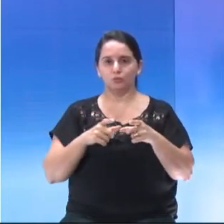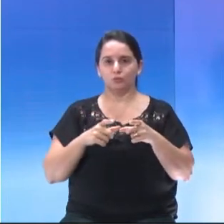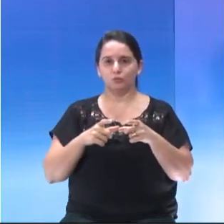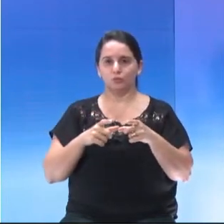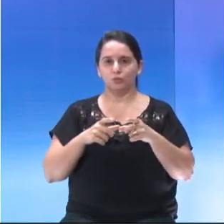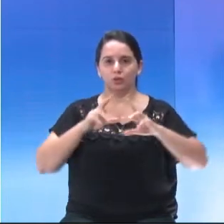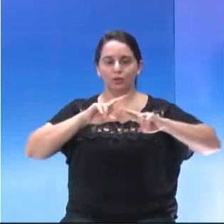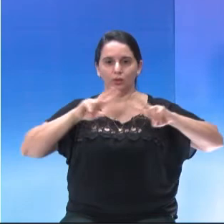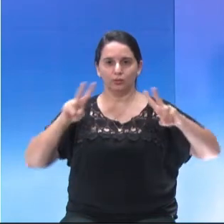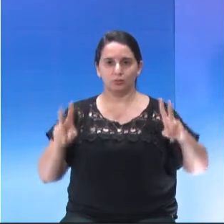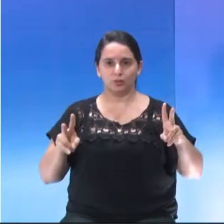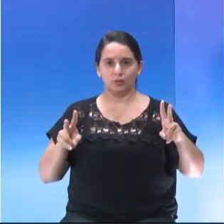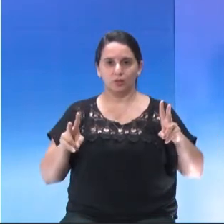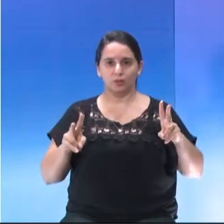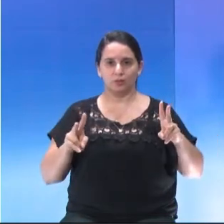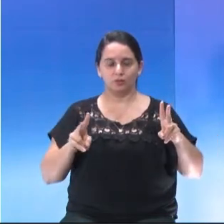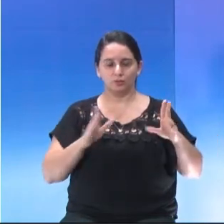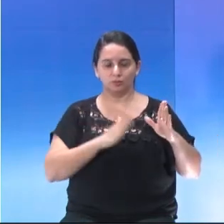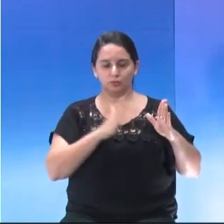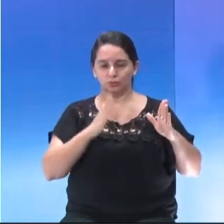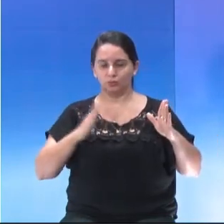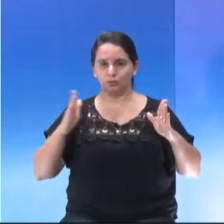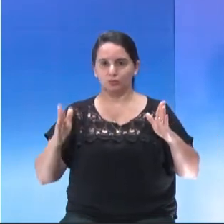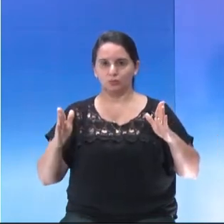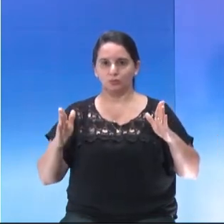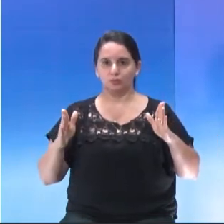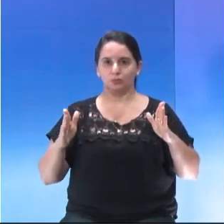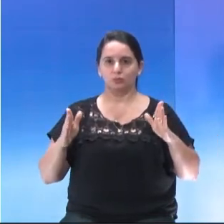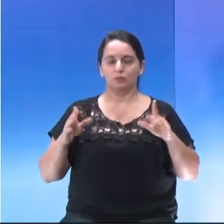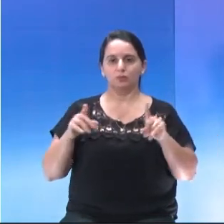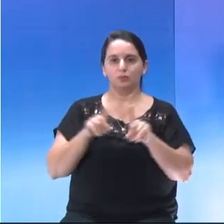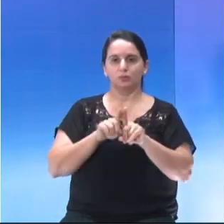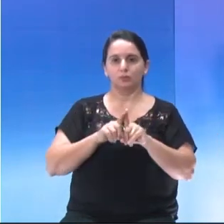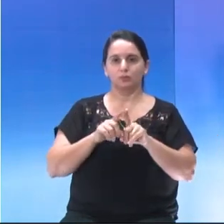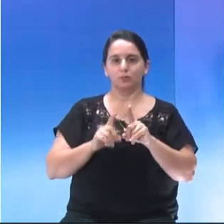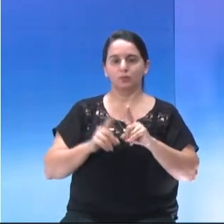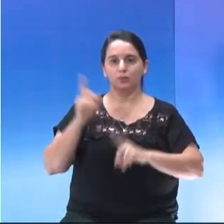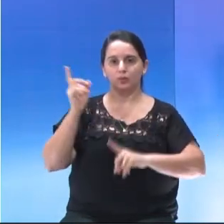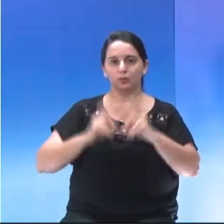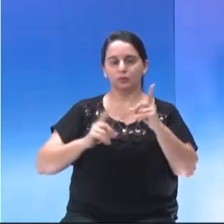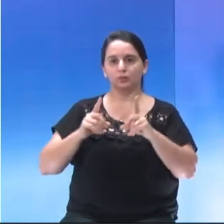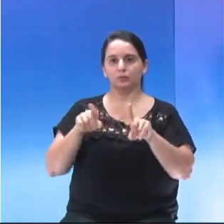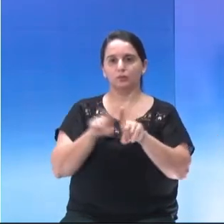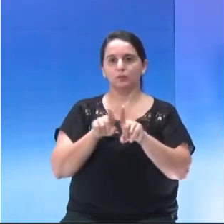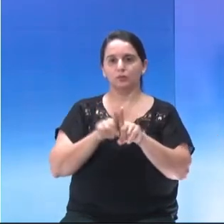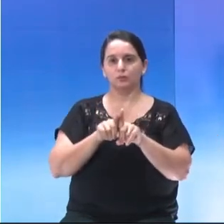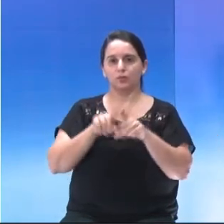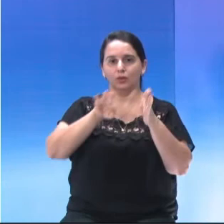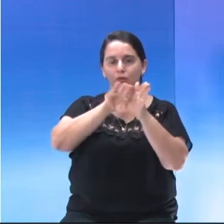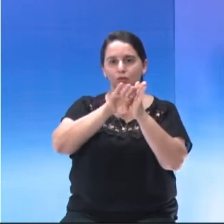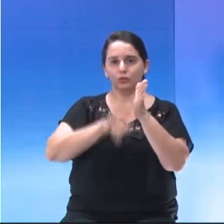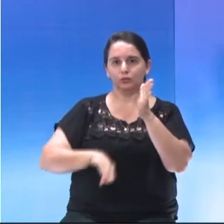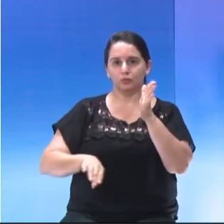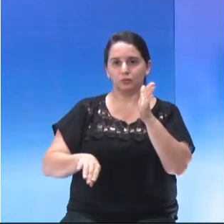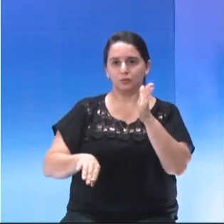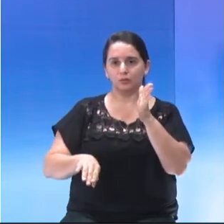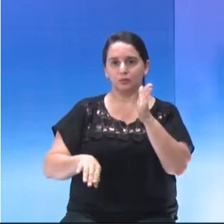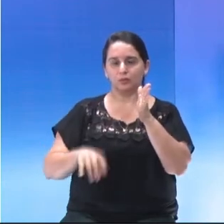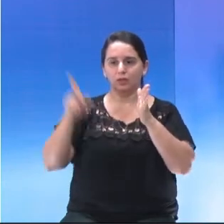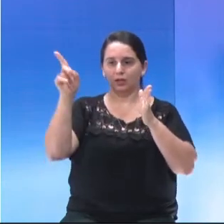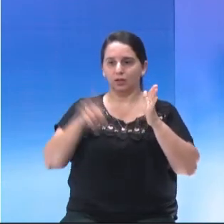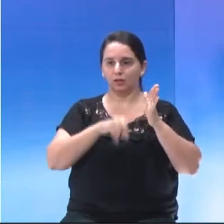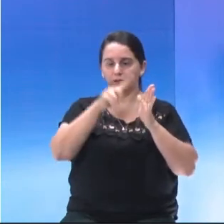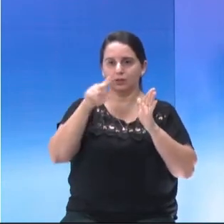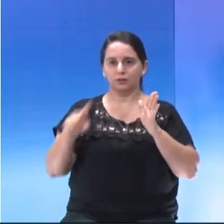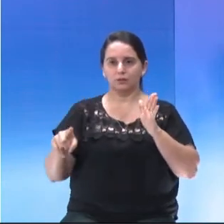em lados diferentes da equação, ou seja, uma no reagente e a outra no produto, elas vão ser subtraídas,